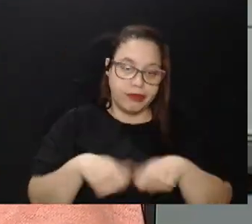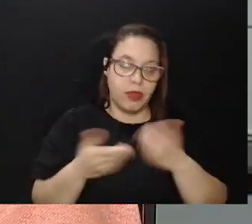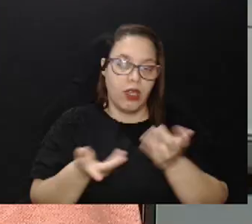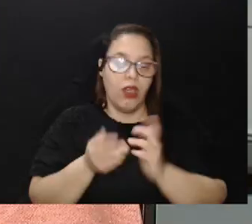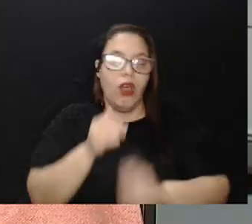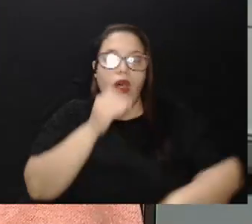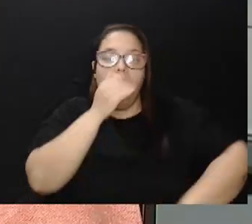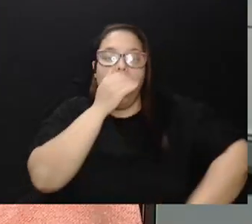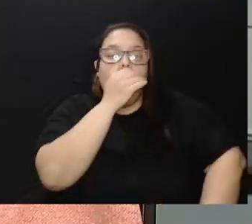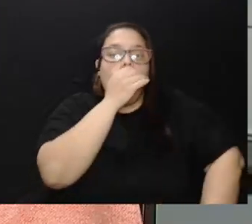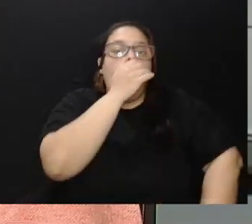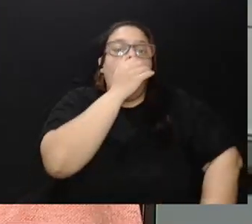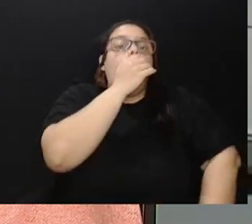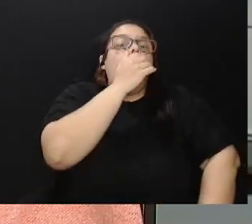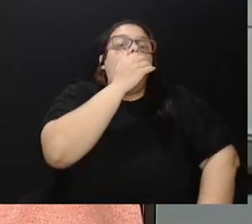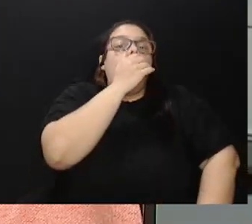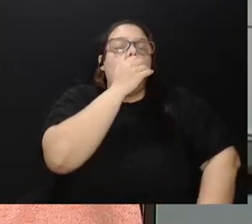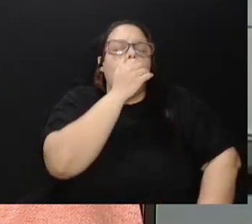que